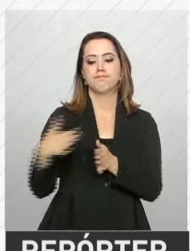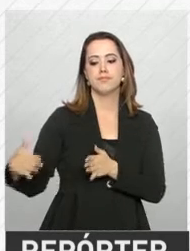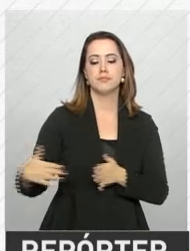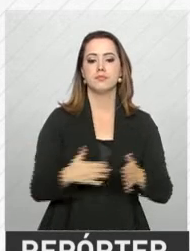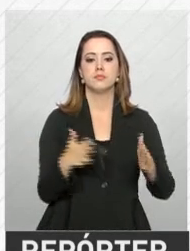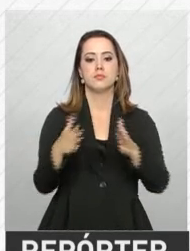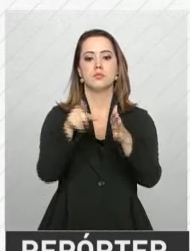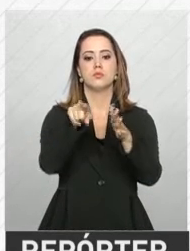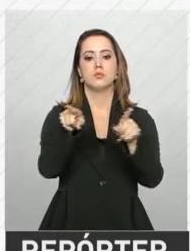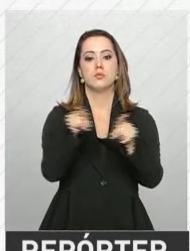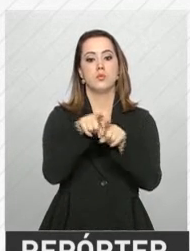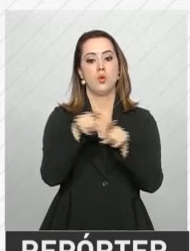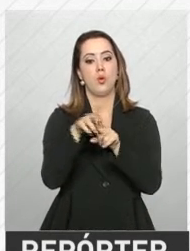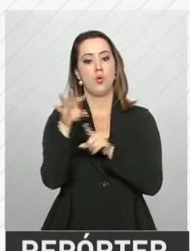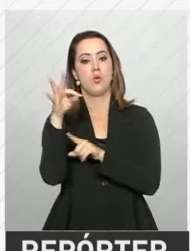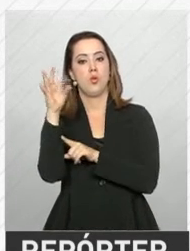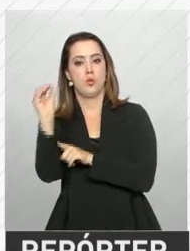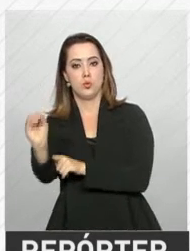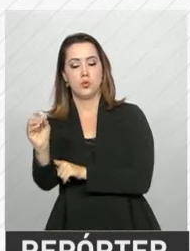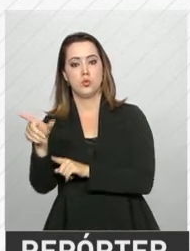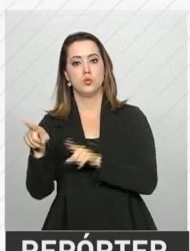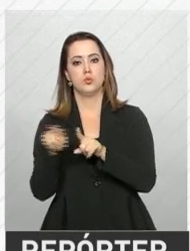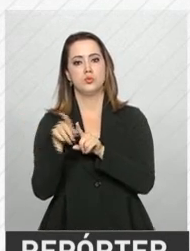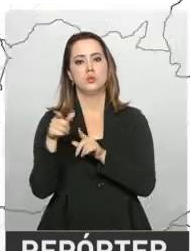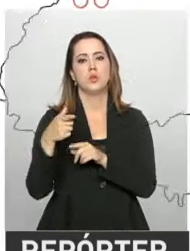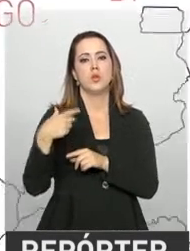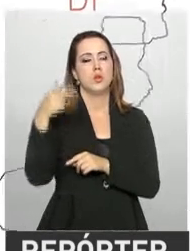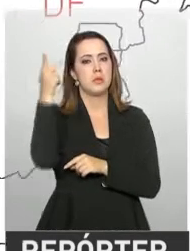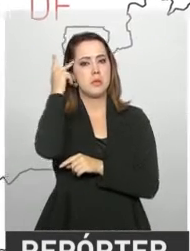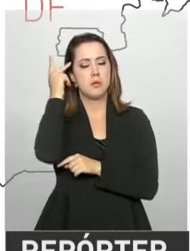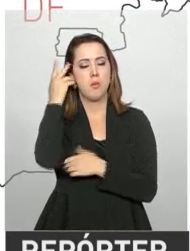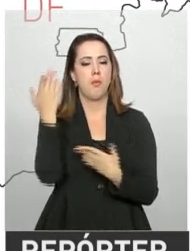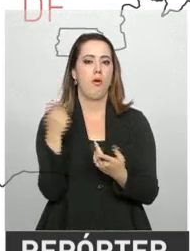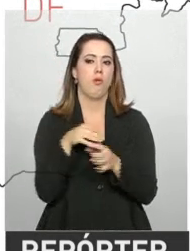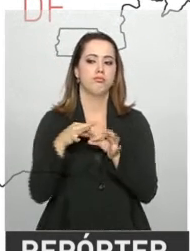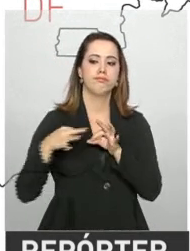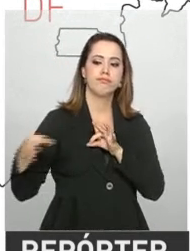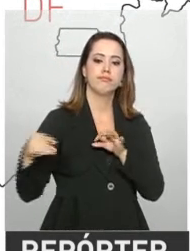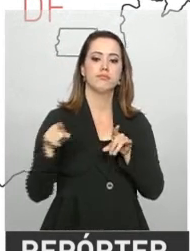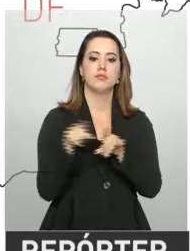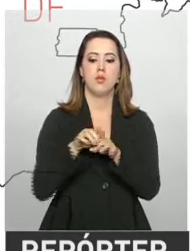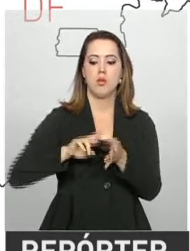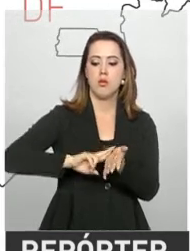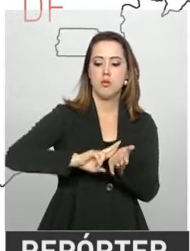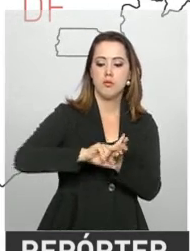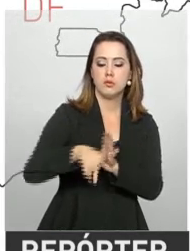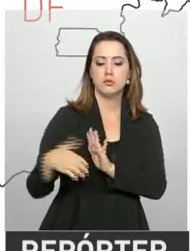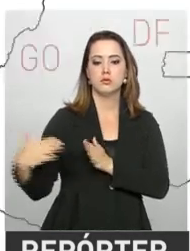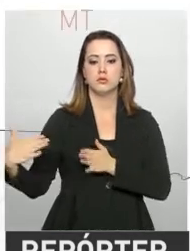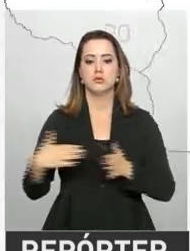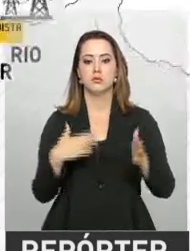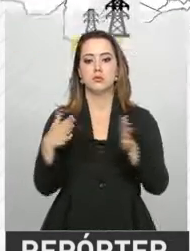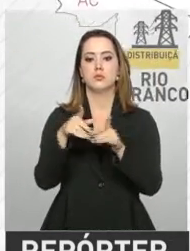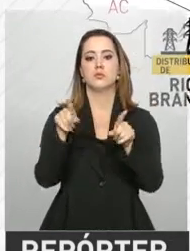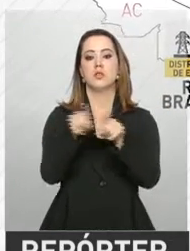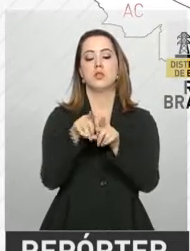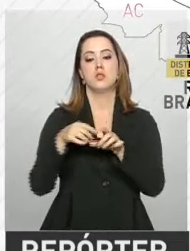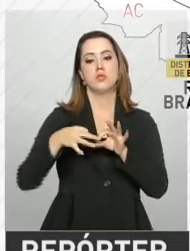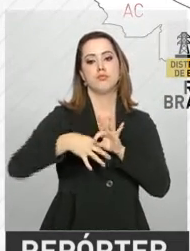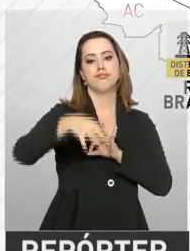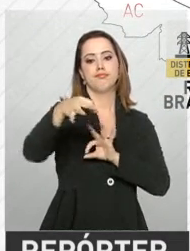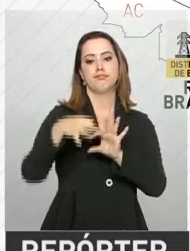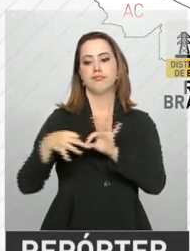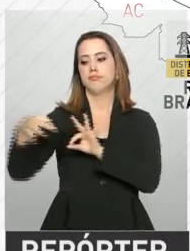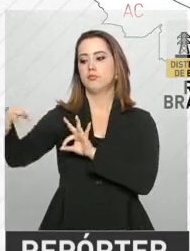Porto Nacional, no Tocantins, à Estrela do Oeste, em São Paulo, e Ilhéus, a Caetité, na Bahia. Entre